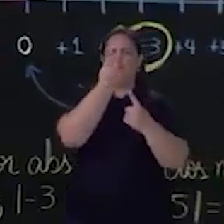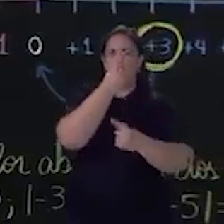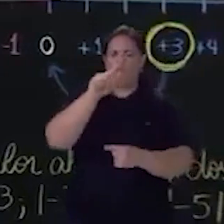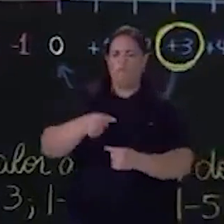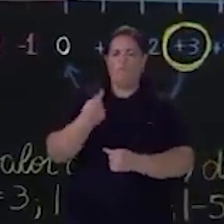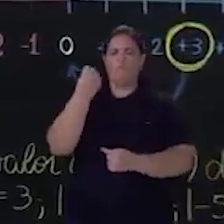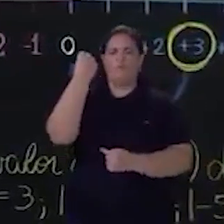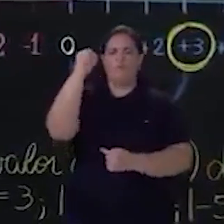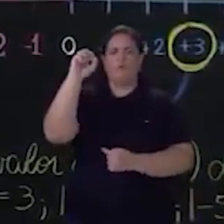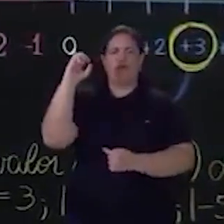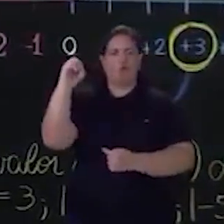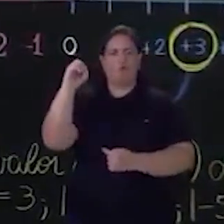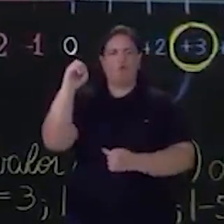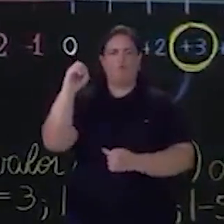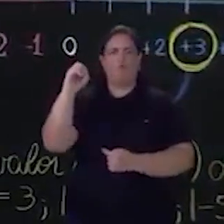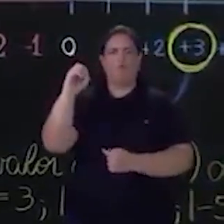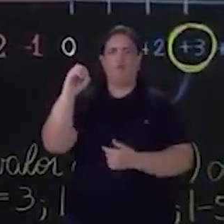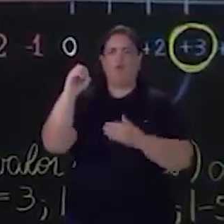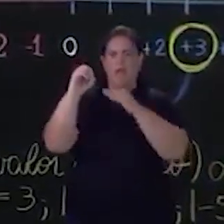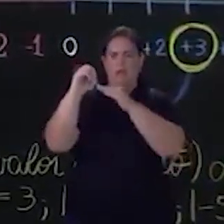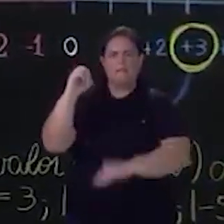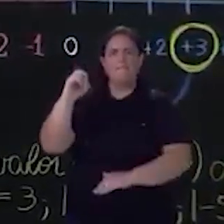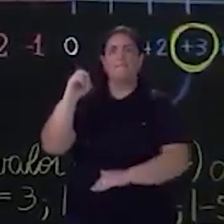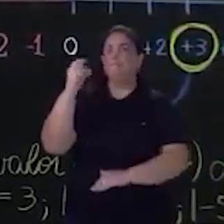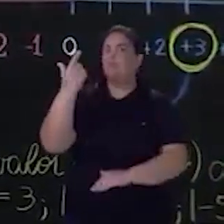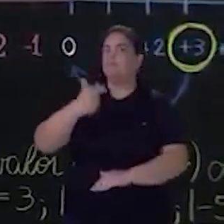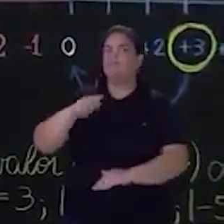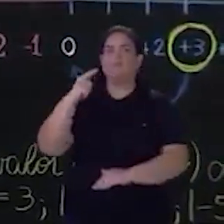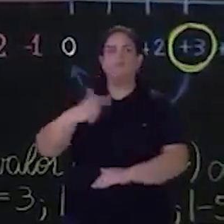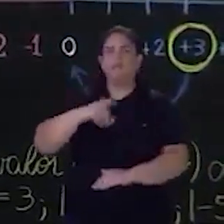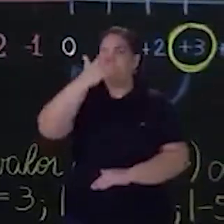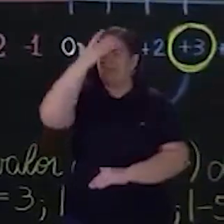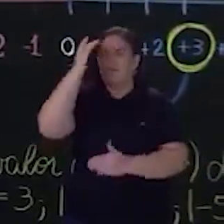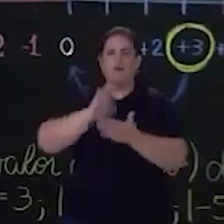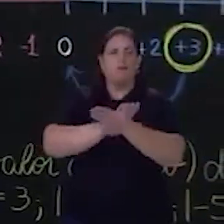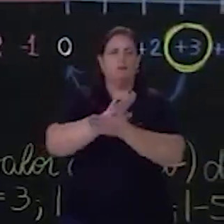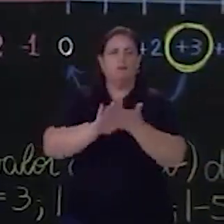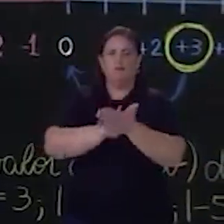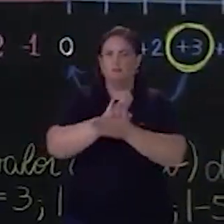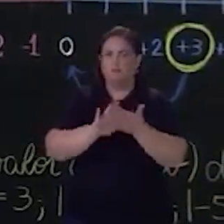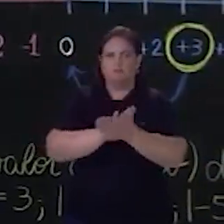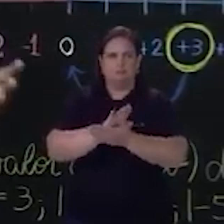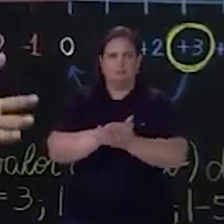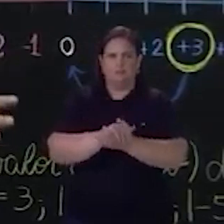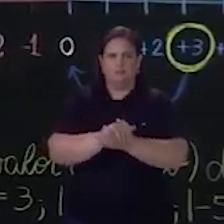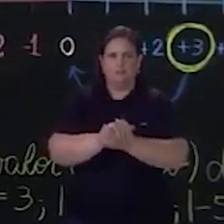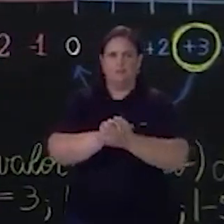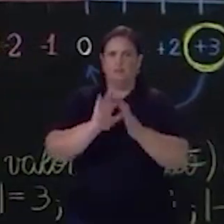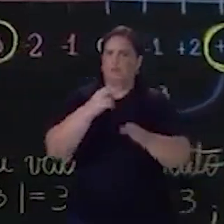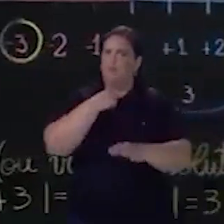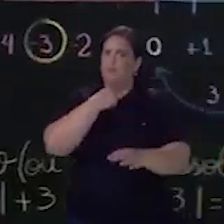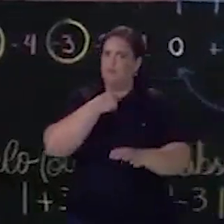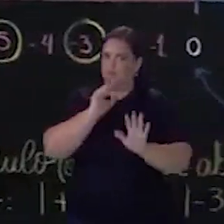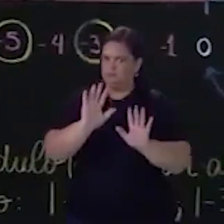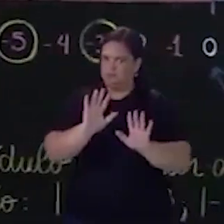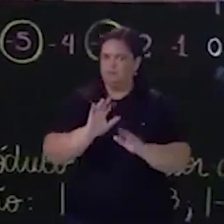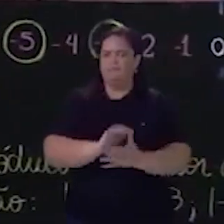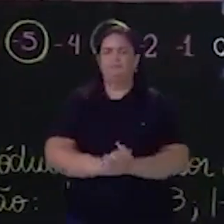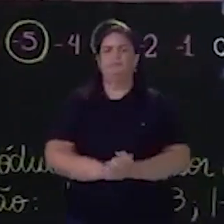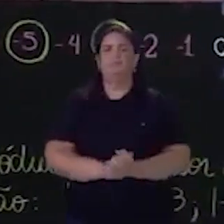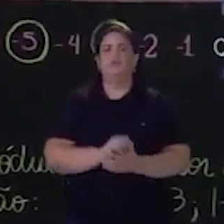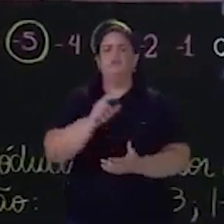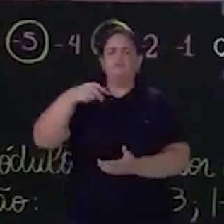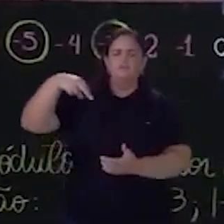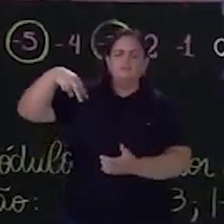Não existe ninguém que tenha uma altura de menos 1,80 m. Só se a pessoa fosse para dentro do chão, né? Mas não pode, tá? Então,